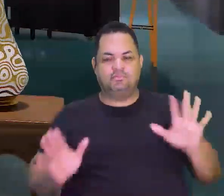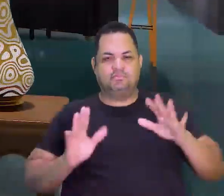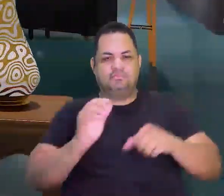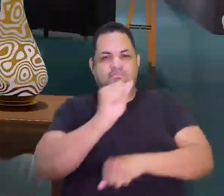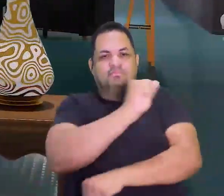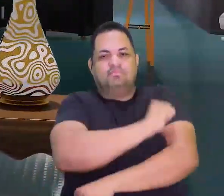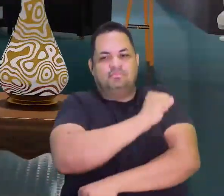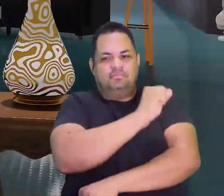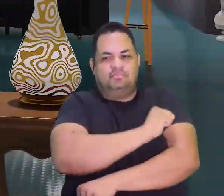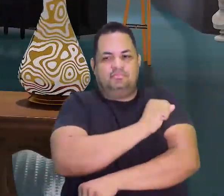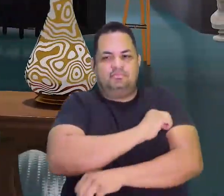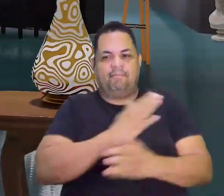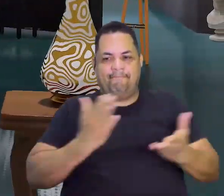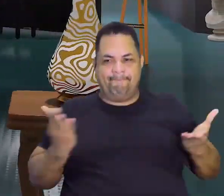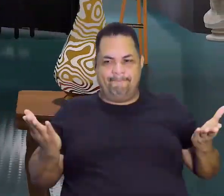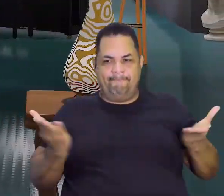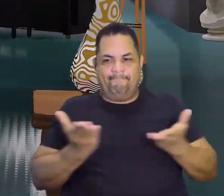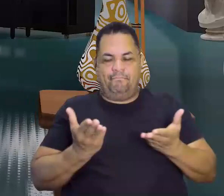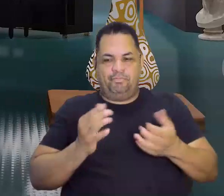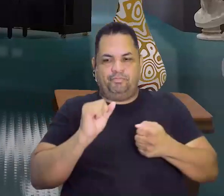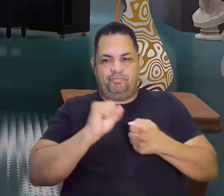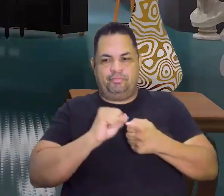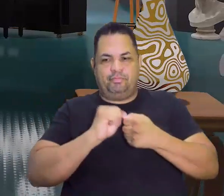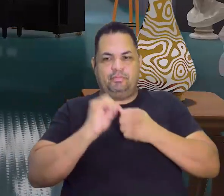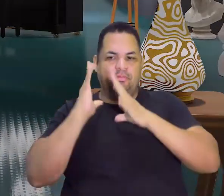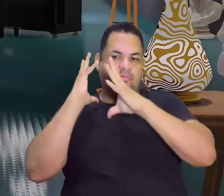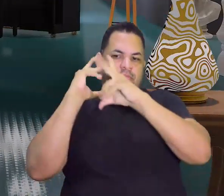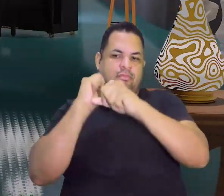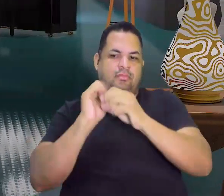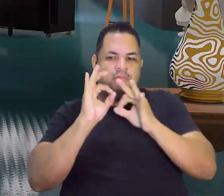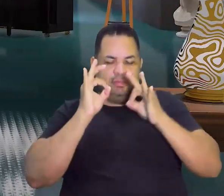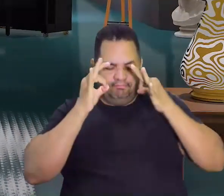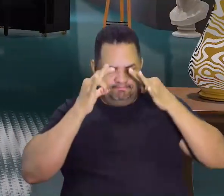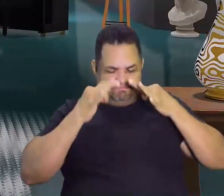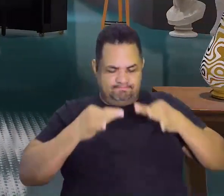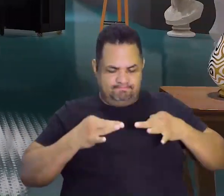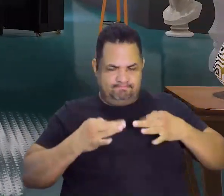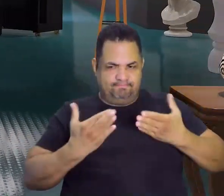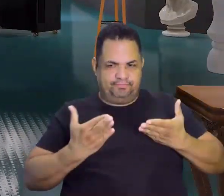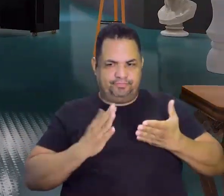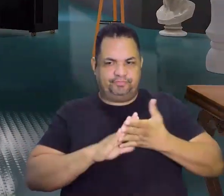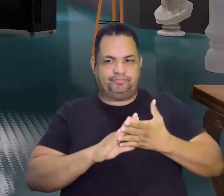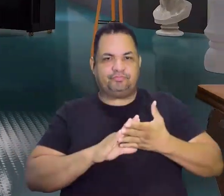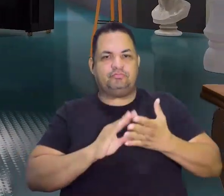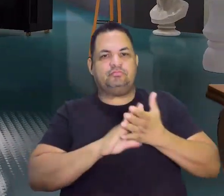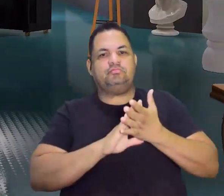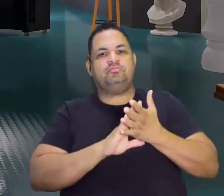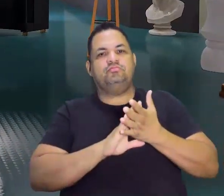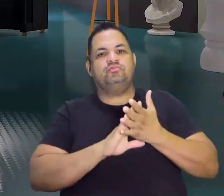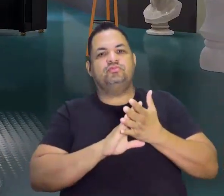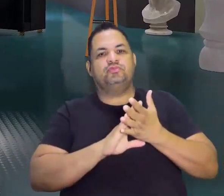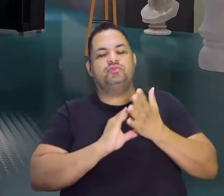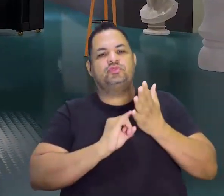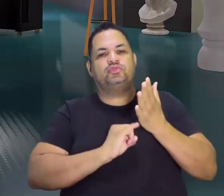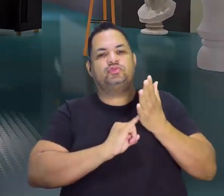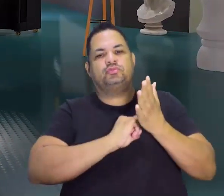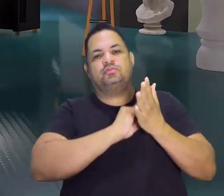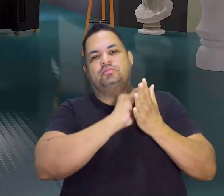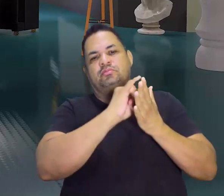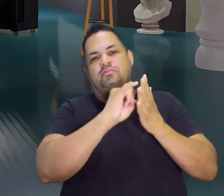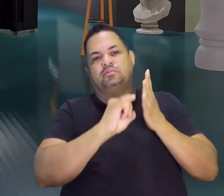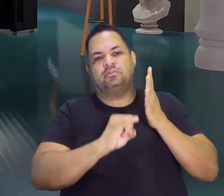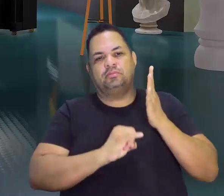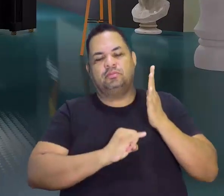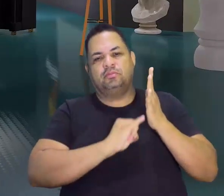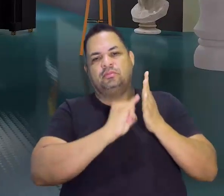Olá, alunos! Então agora nós vamos fazer uma revisão bem caprichada sobre o impressionismo, o